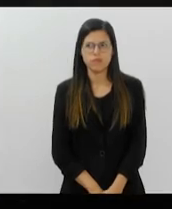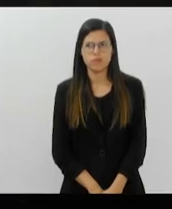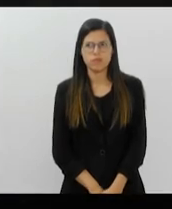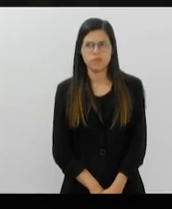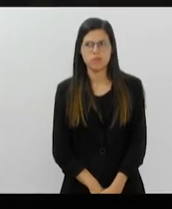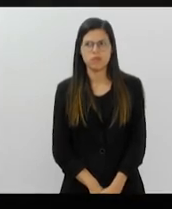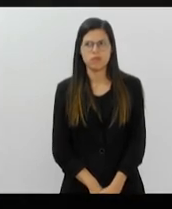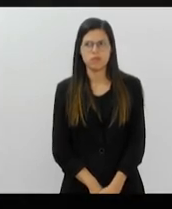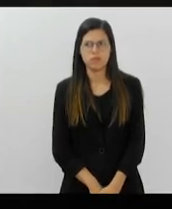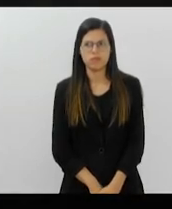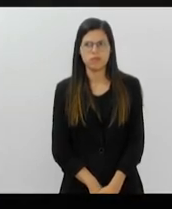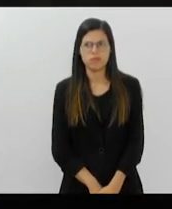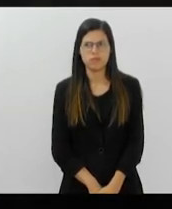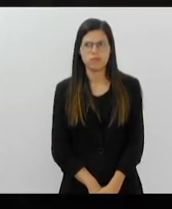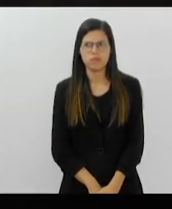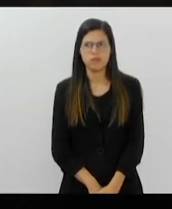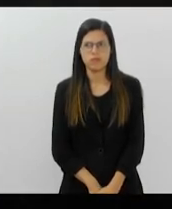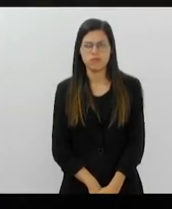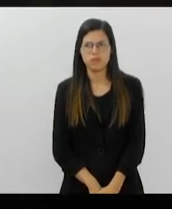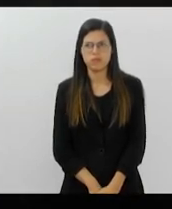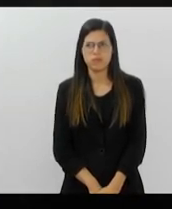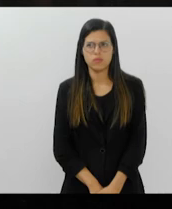Senhora